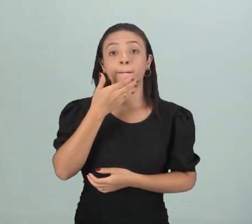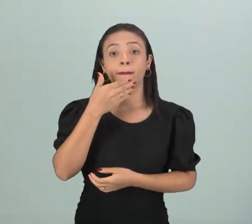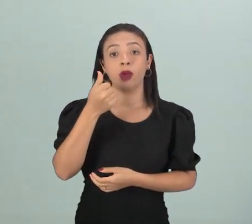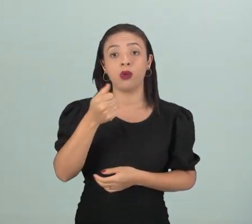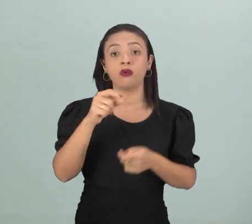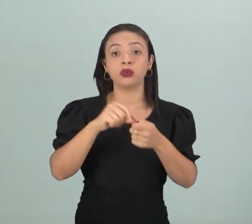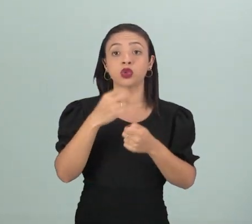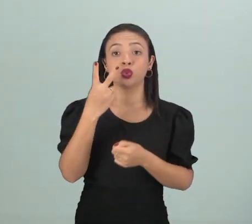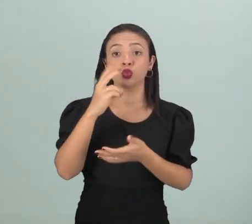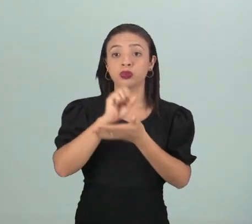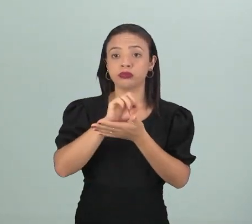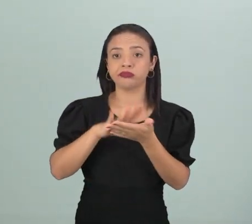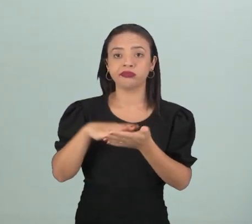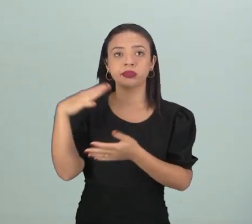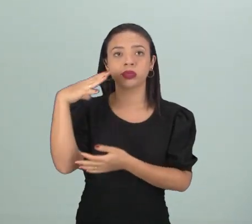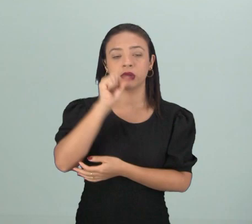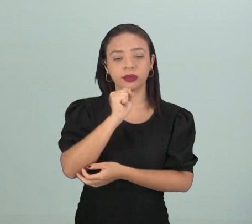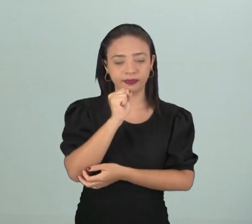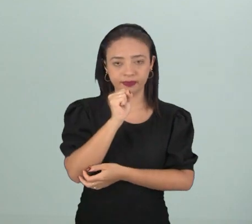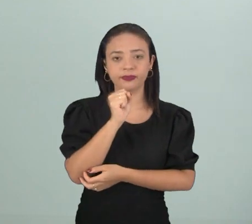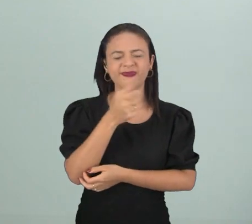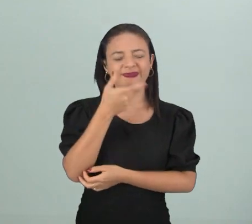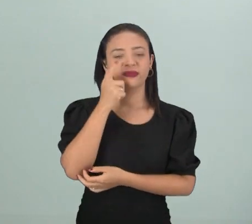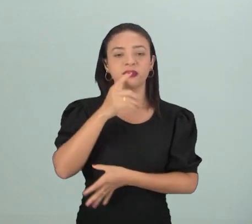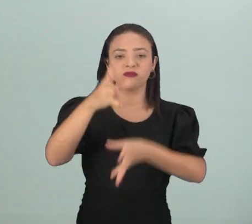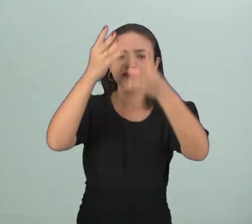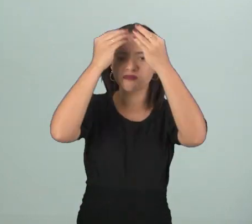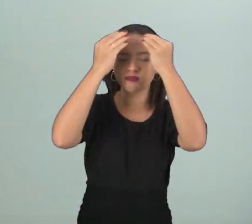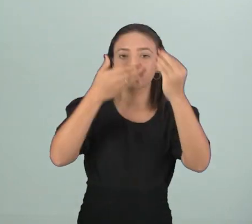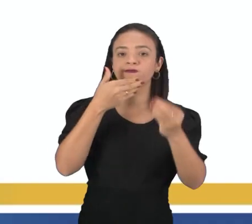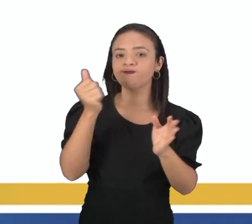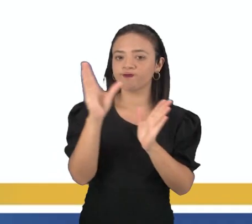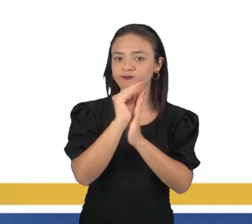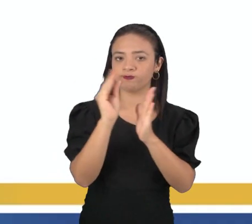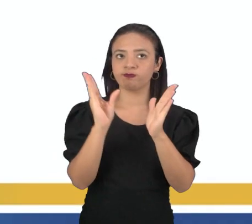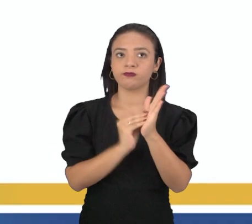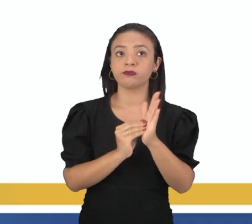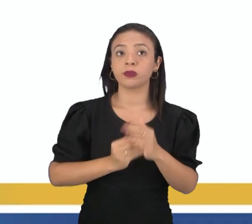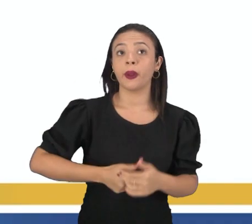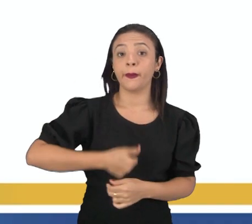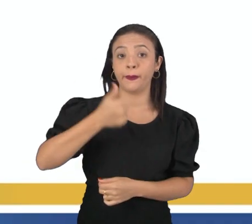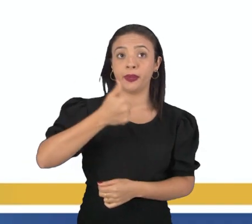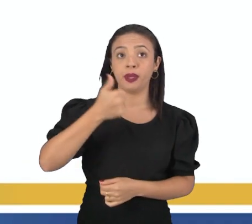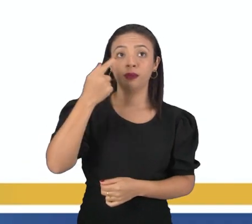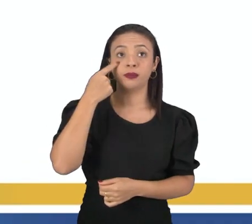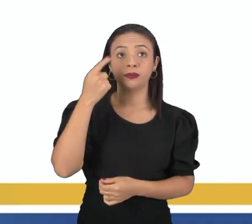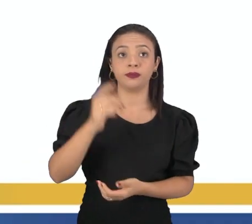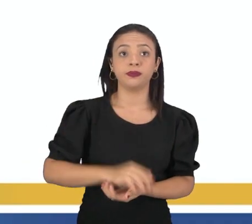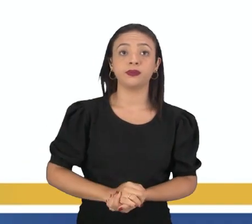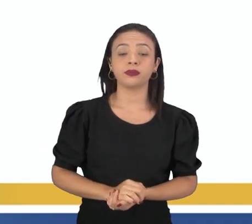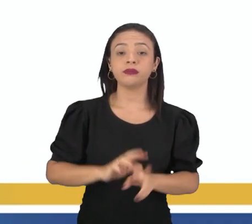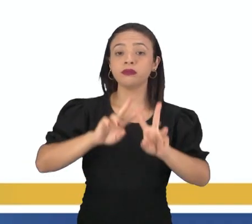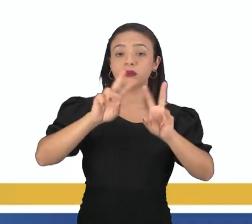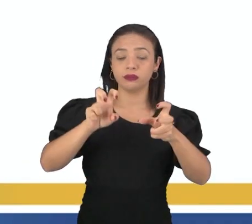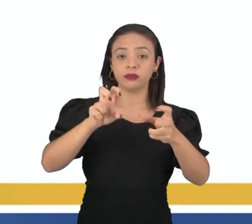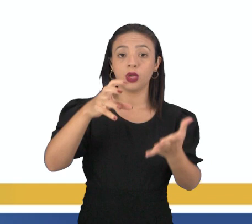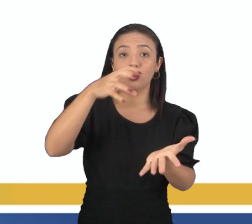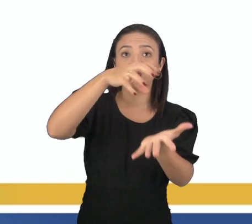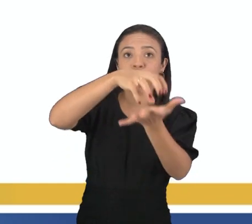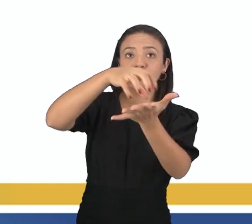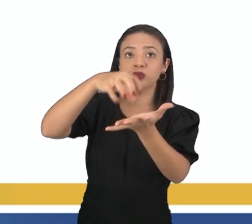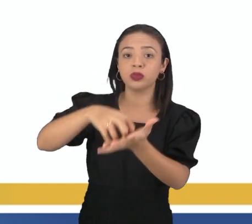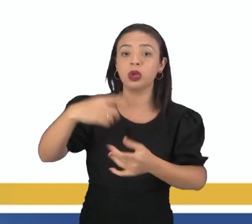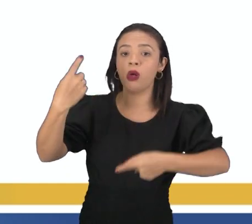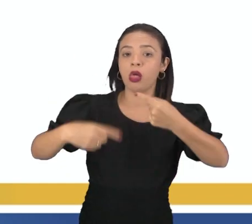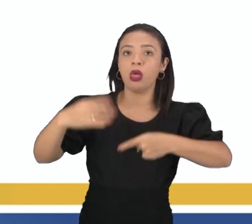questões rapidinho para tentar fixar melhor o conteúdo. Primeiro, observe. Sobre a centralização política